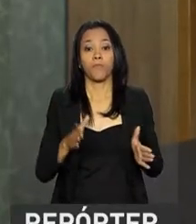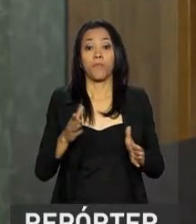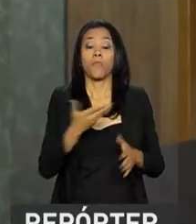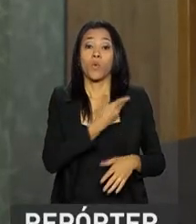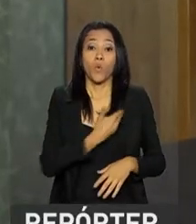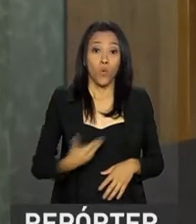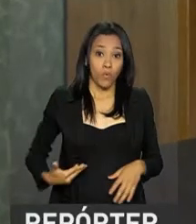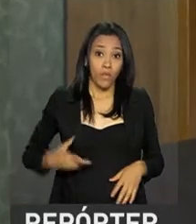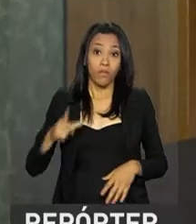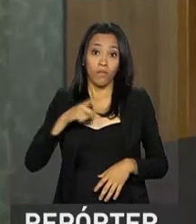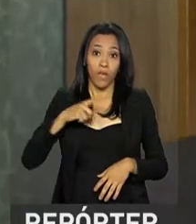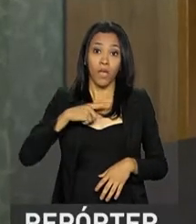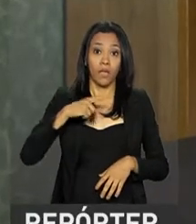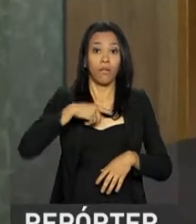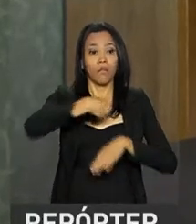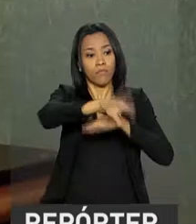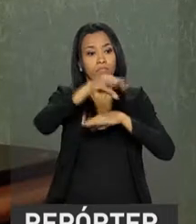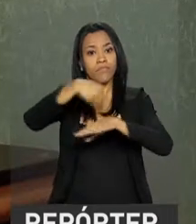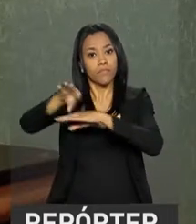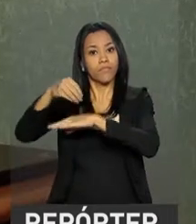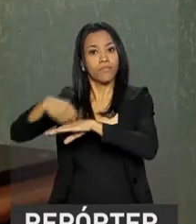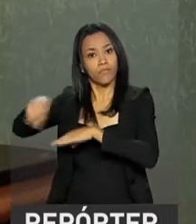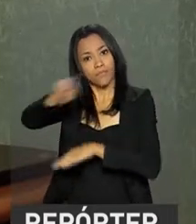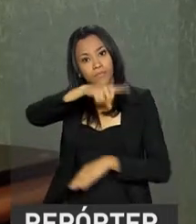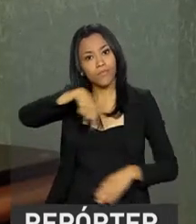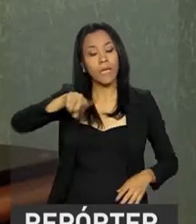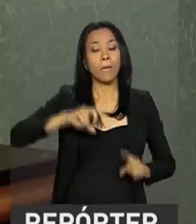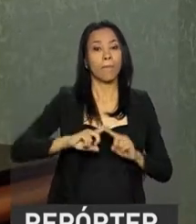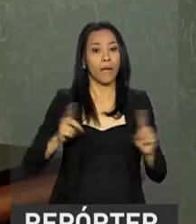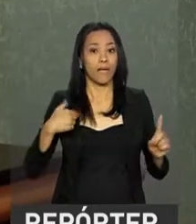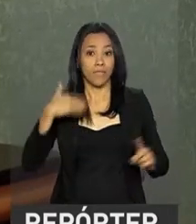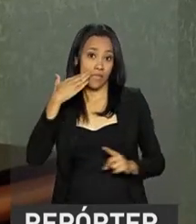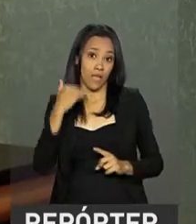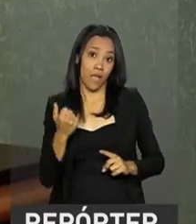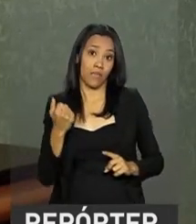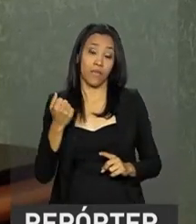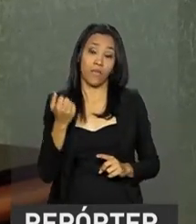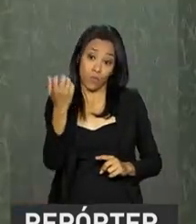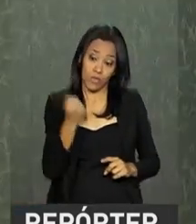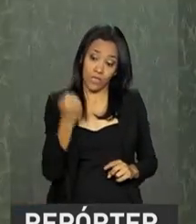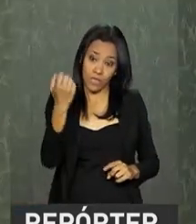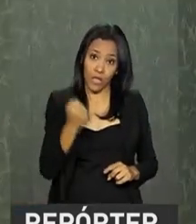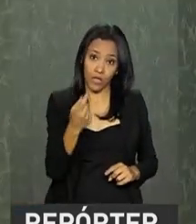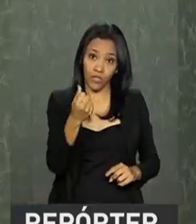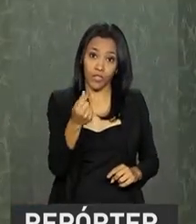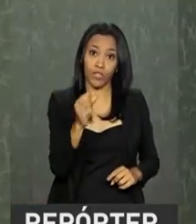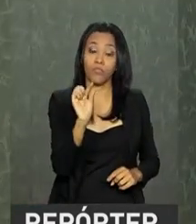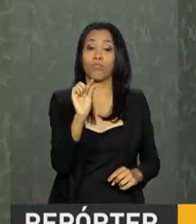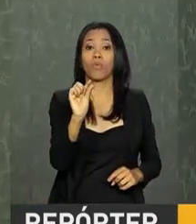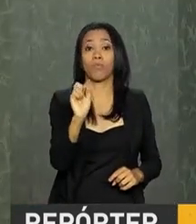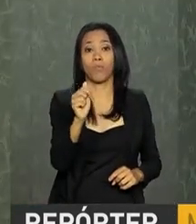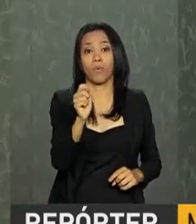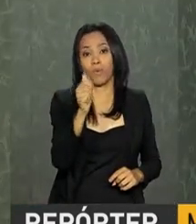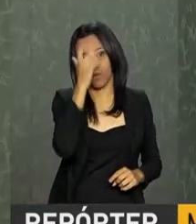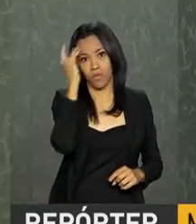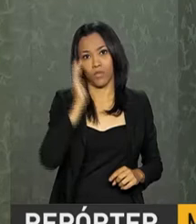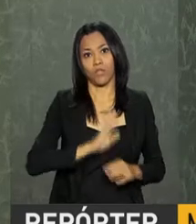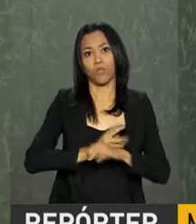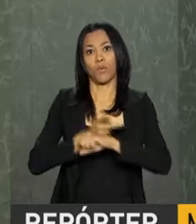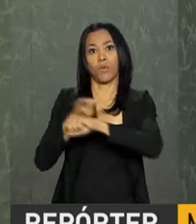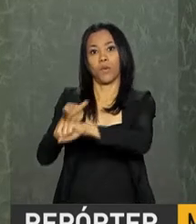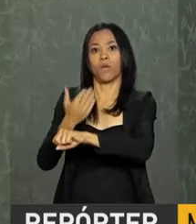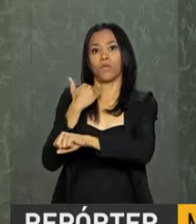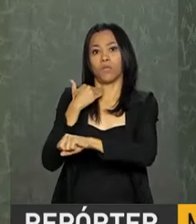informado os trabalhadores sobre o benefício mas reconhece que o número de saques ainda é pequena então de valor é falsa